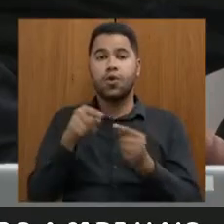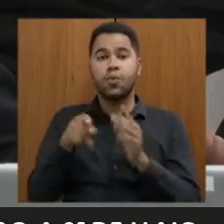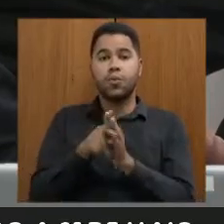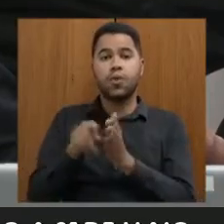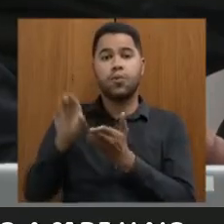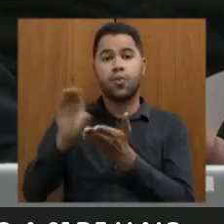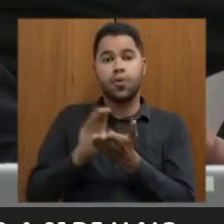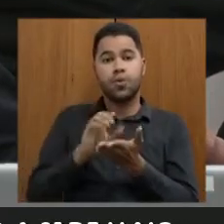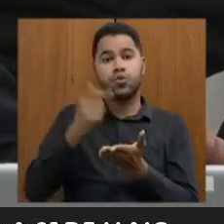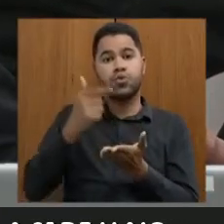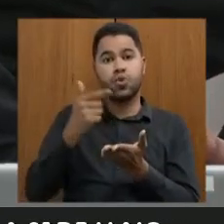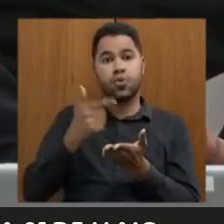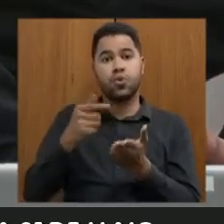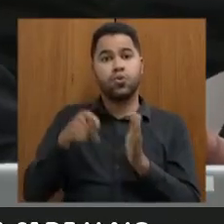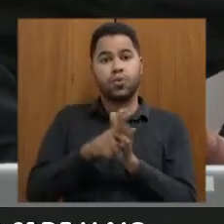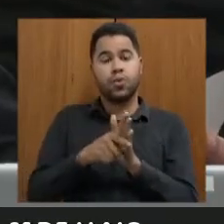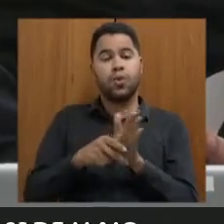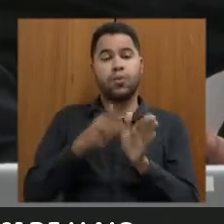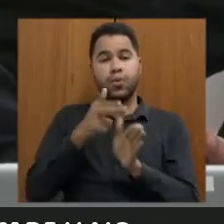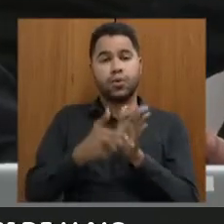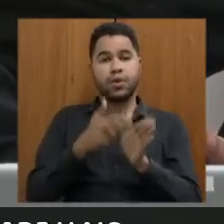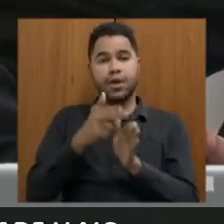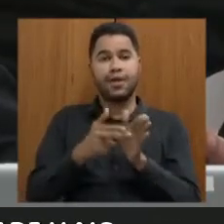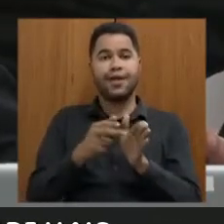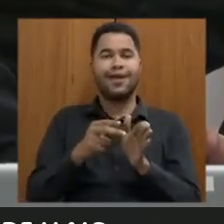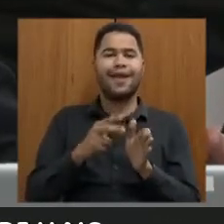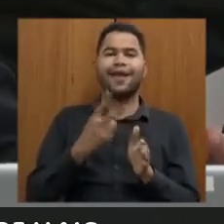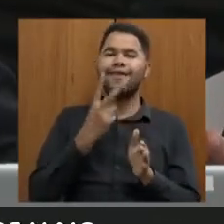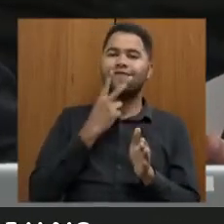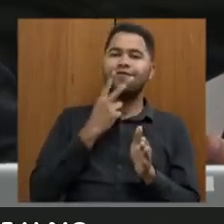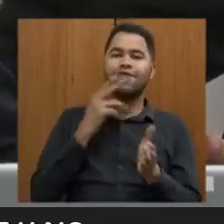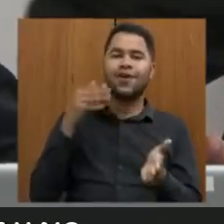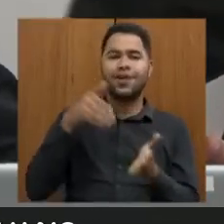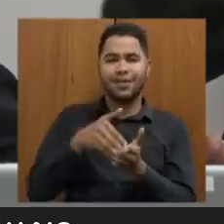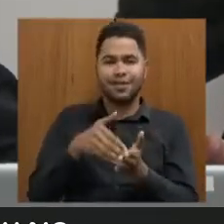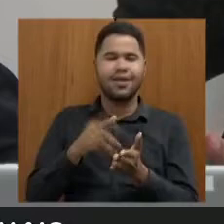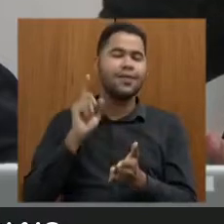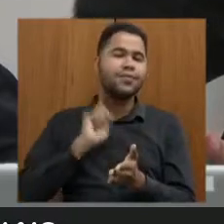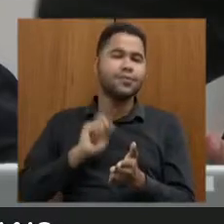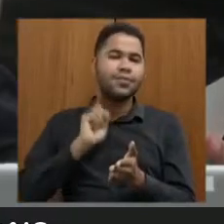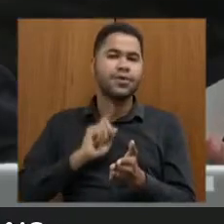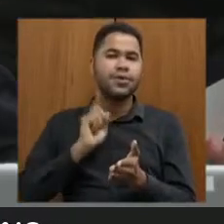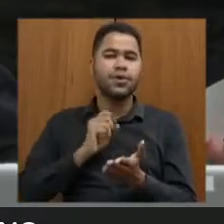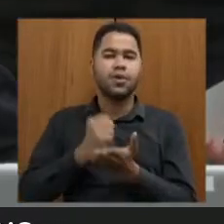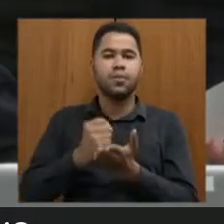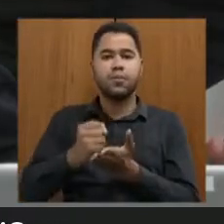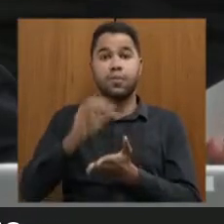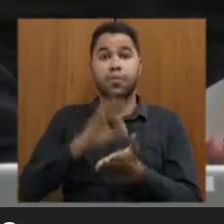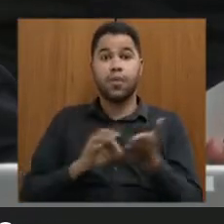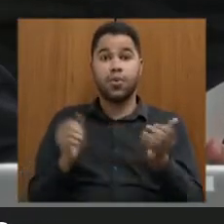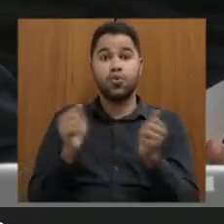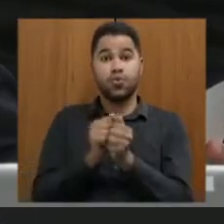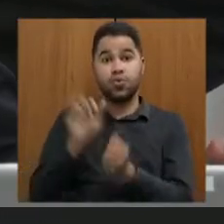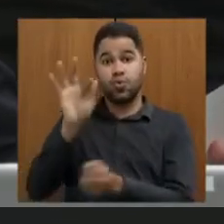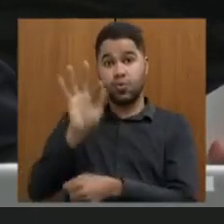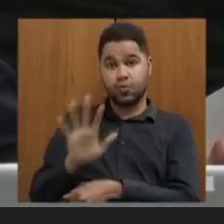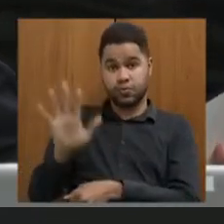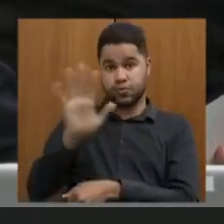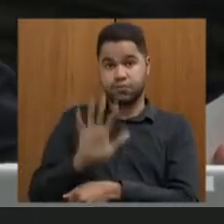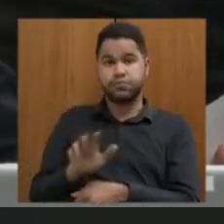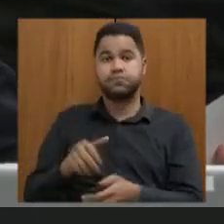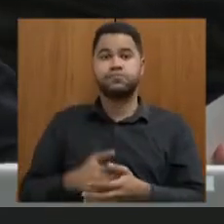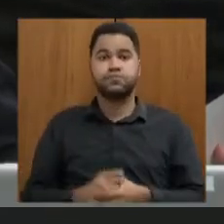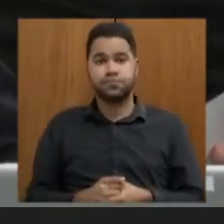feto segundo par de trem de passageiros da estrada de ferro vitória-minas previsto aditamento contratual firmado com a união